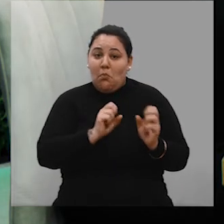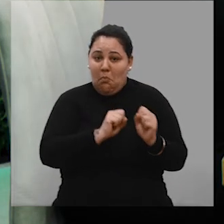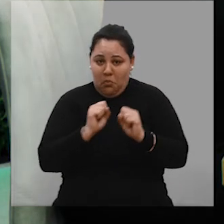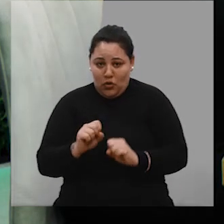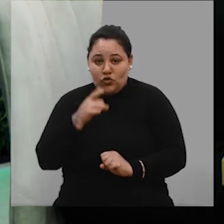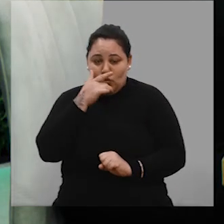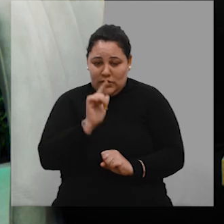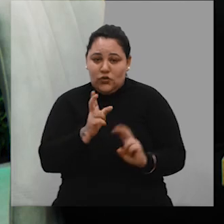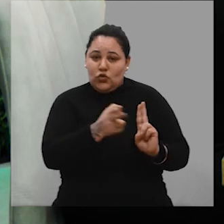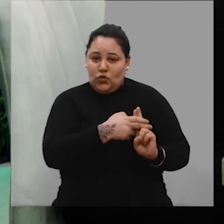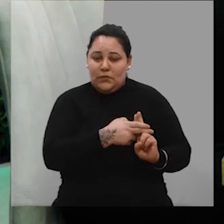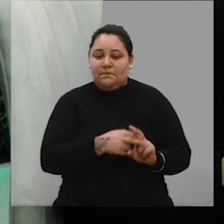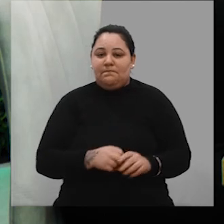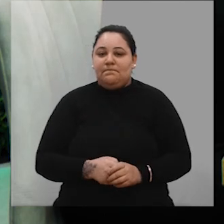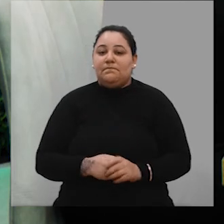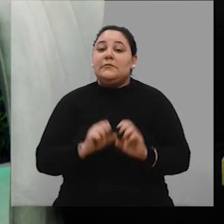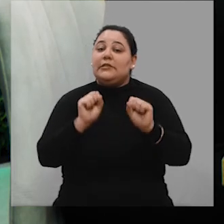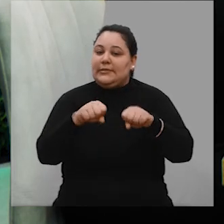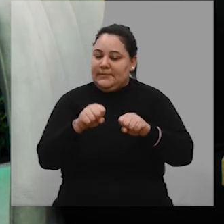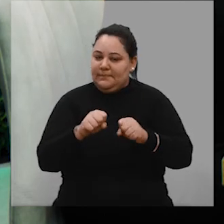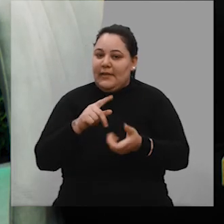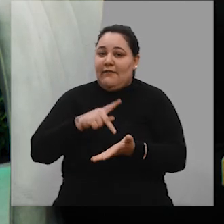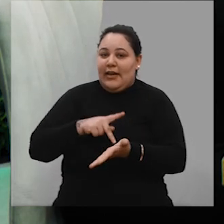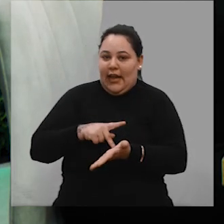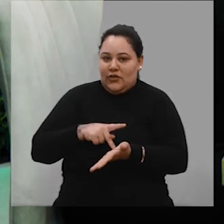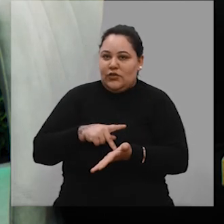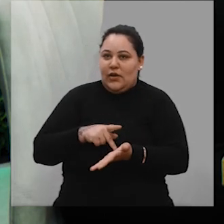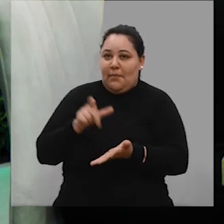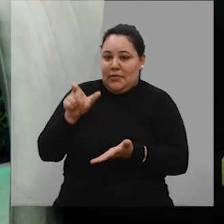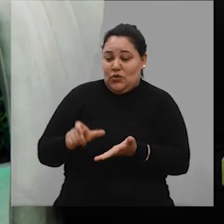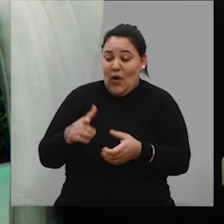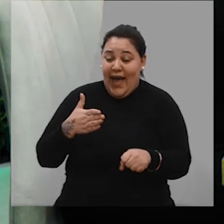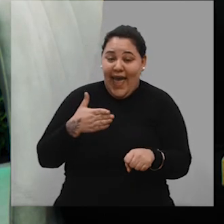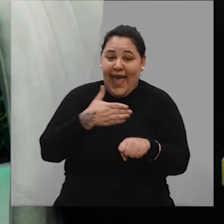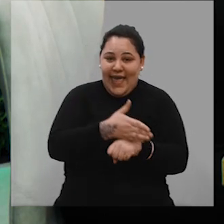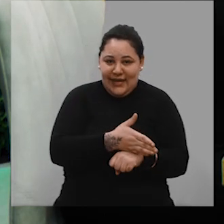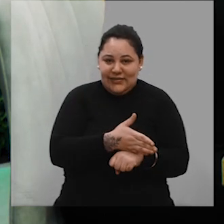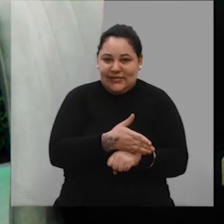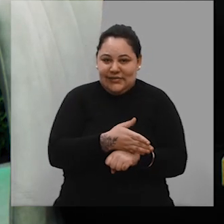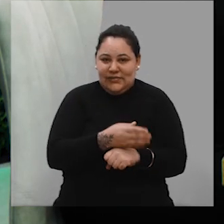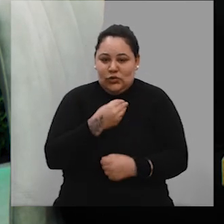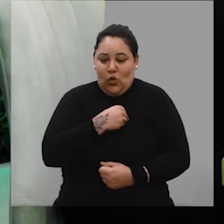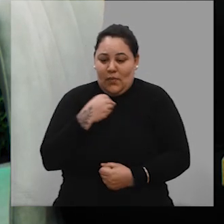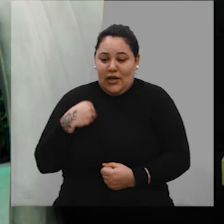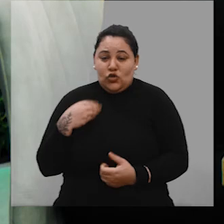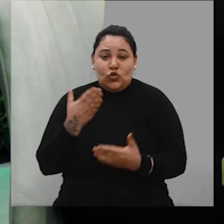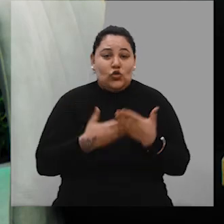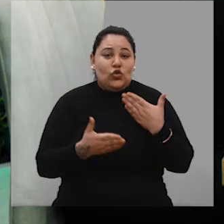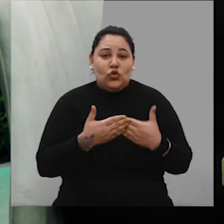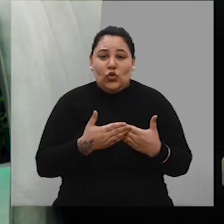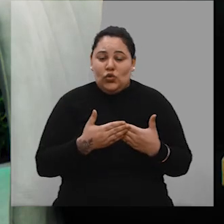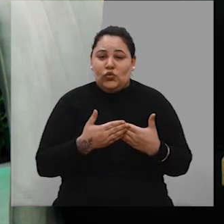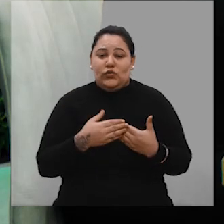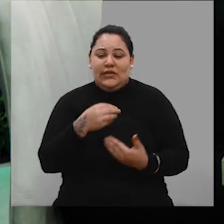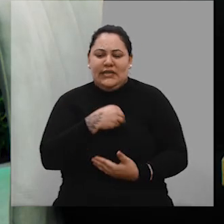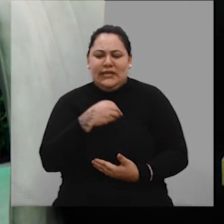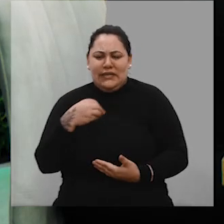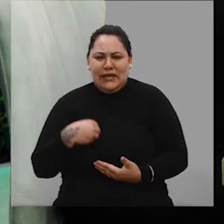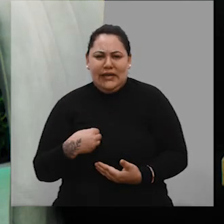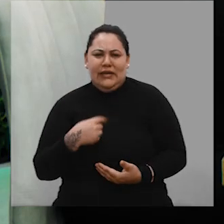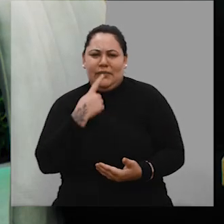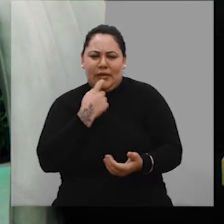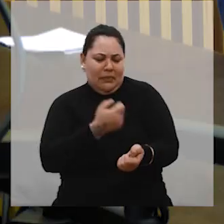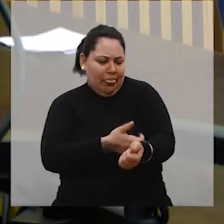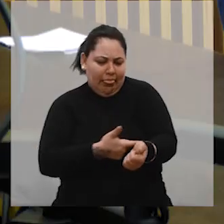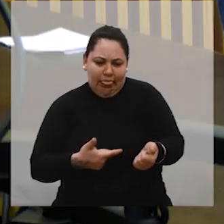SUS. Exatamente. Na verdade, o paciente, no momento que ele entra no ambulatório, todos os exames necessários, né?